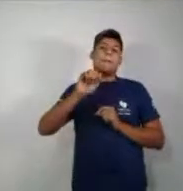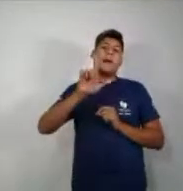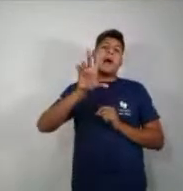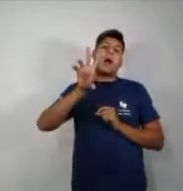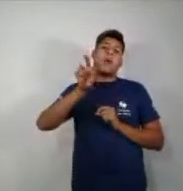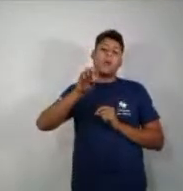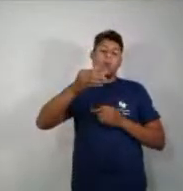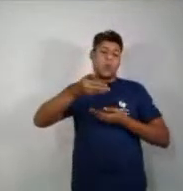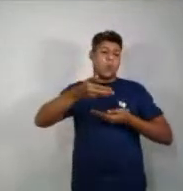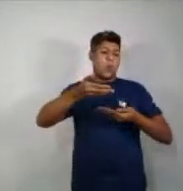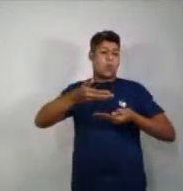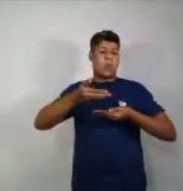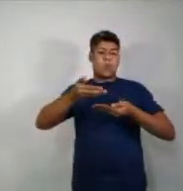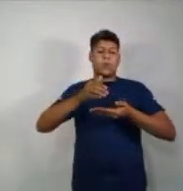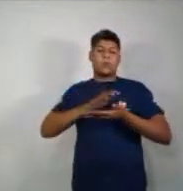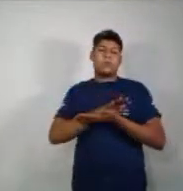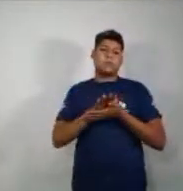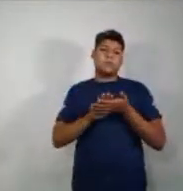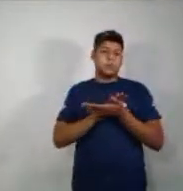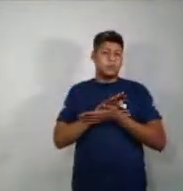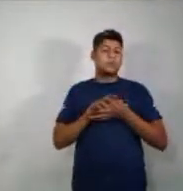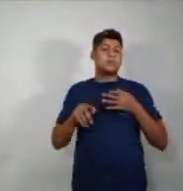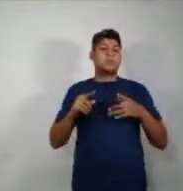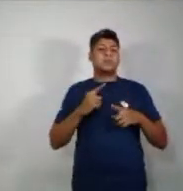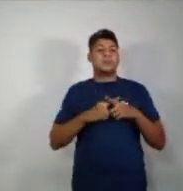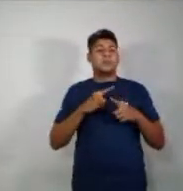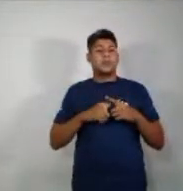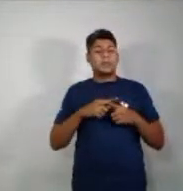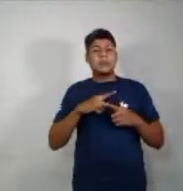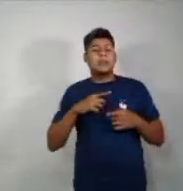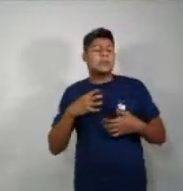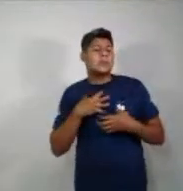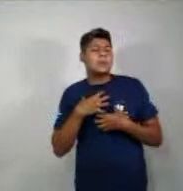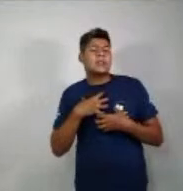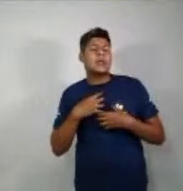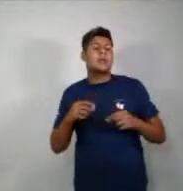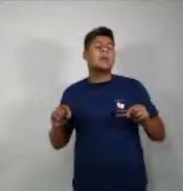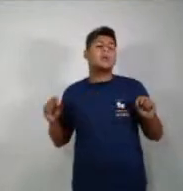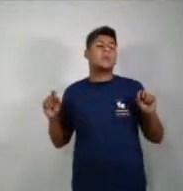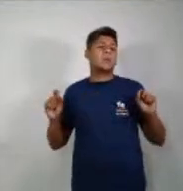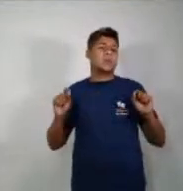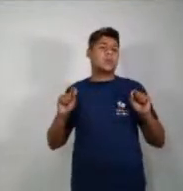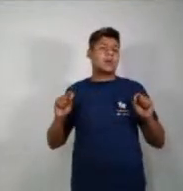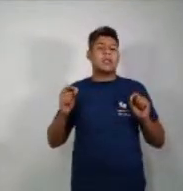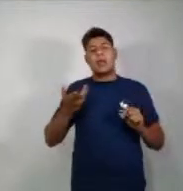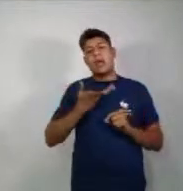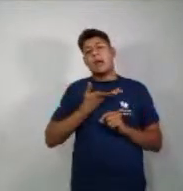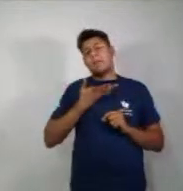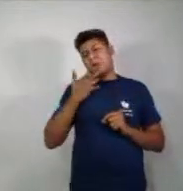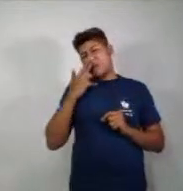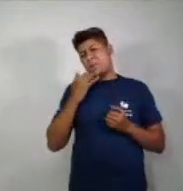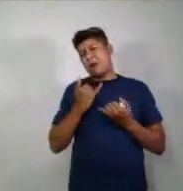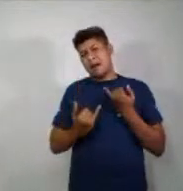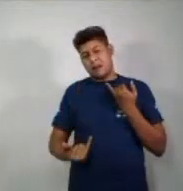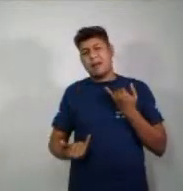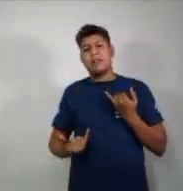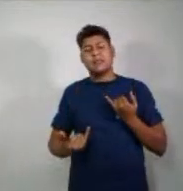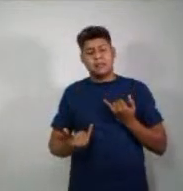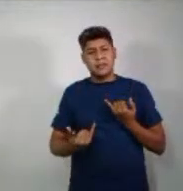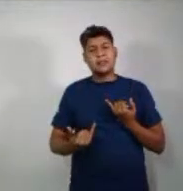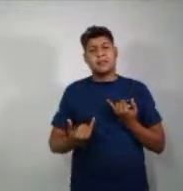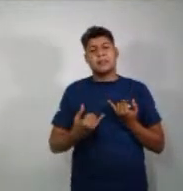metido a besta, né? Ele tem, né, um estilo muito muito amigo, assim, também, né, na